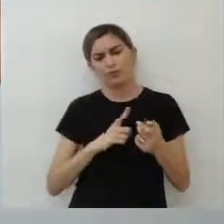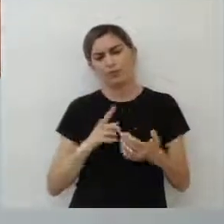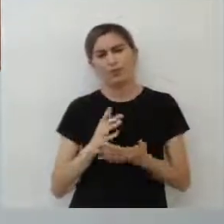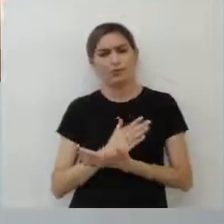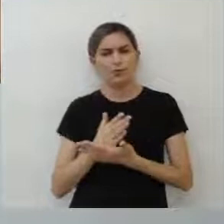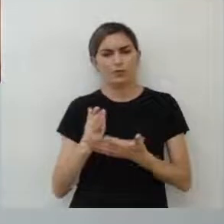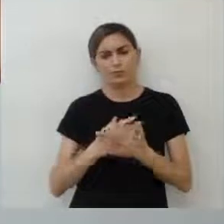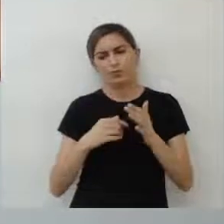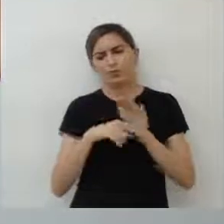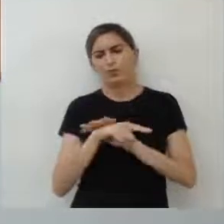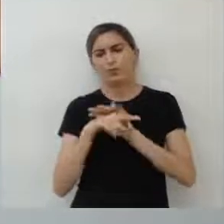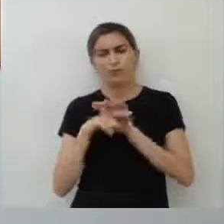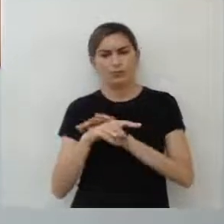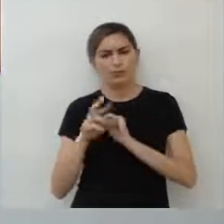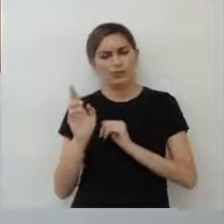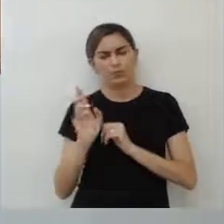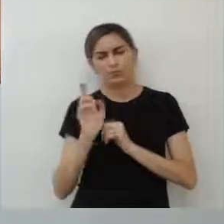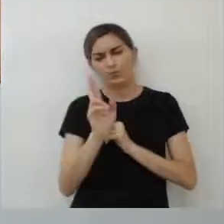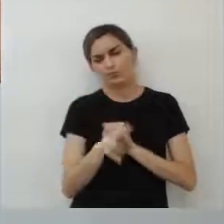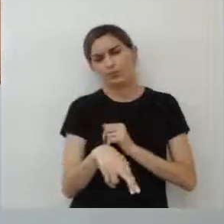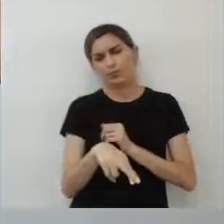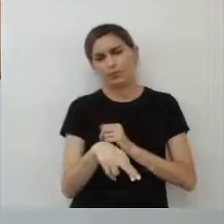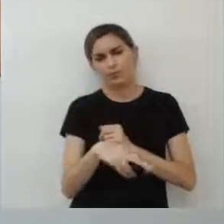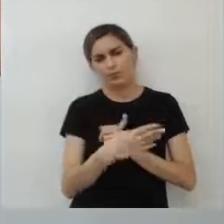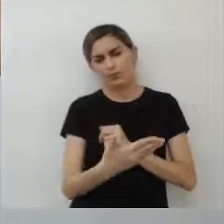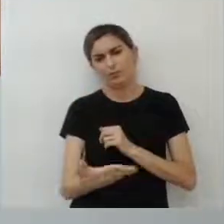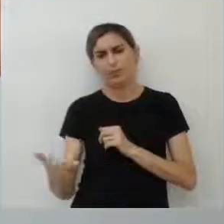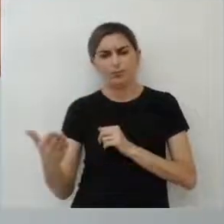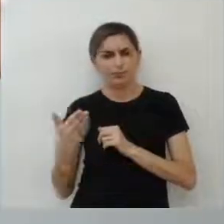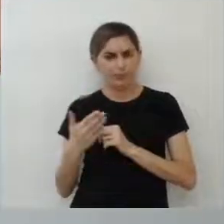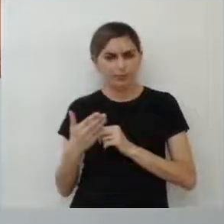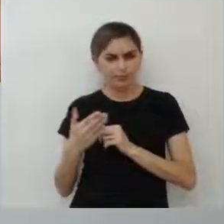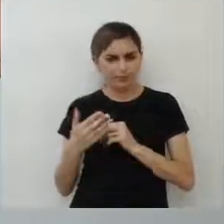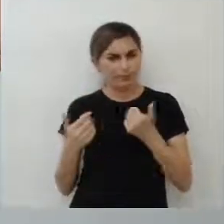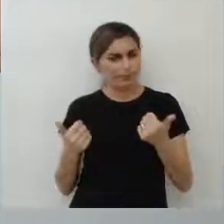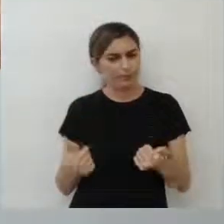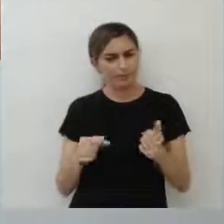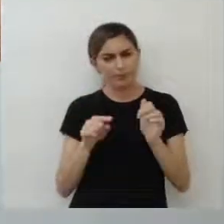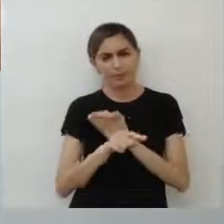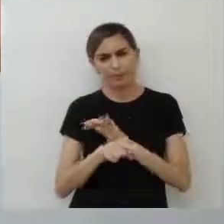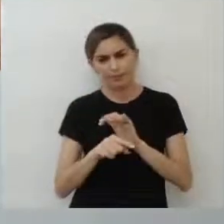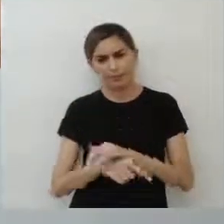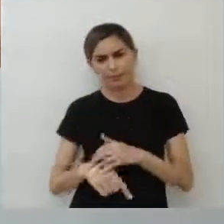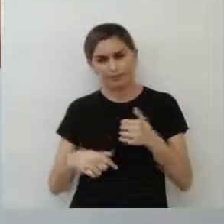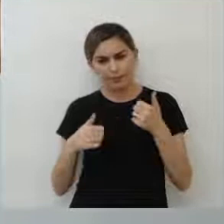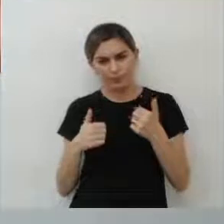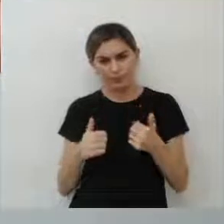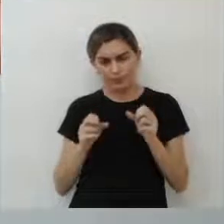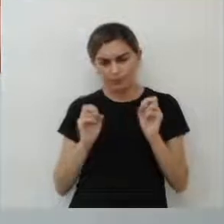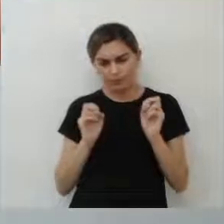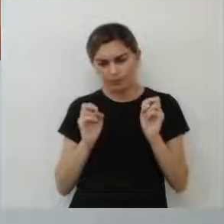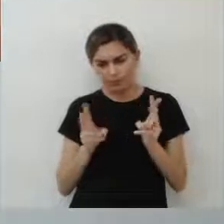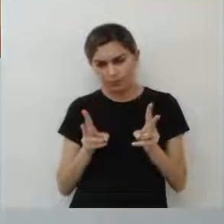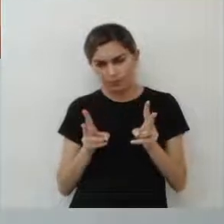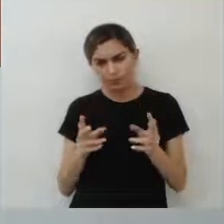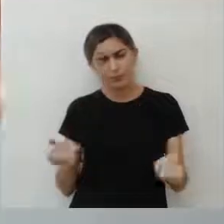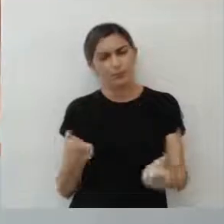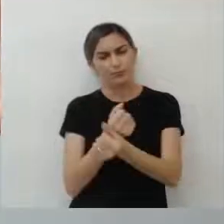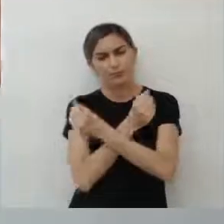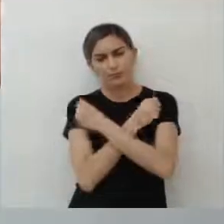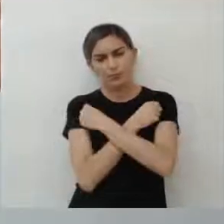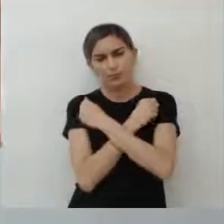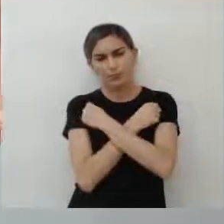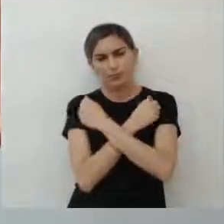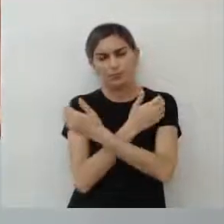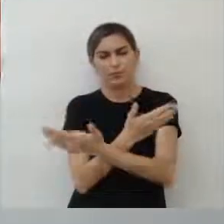dúvida e pesquisar as respostas para essas questões, né, esses questionamentos. Ok? Um abraço para